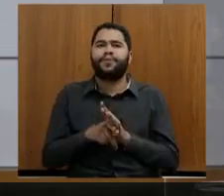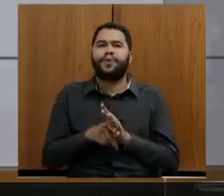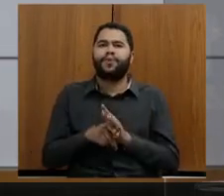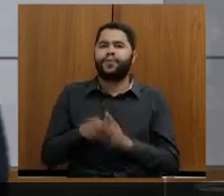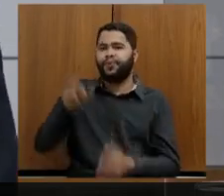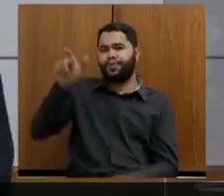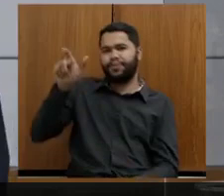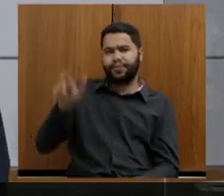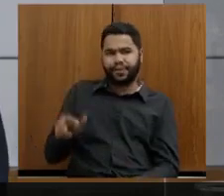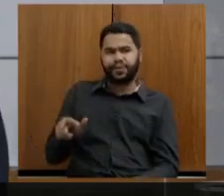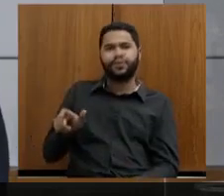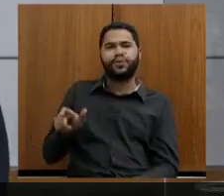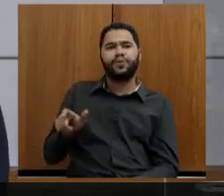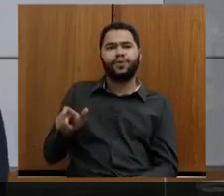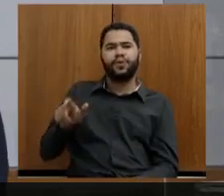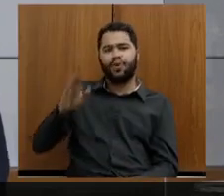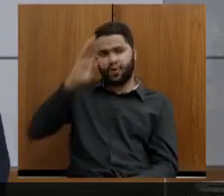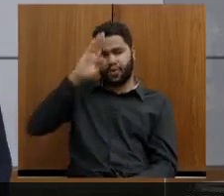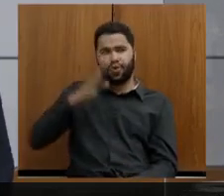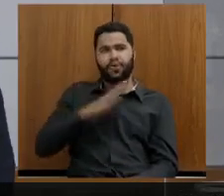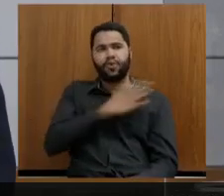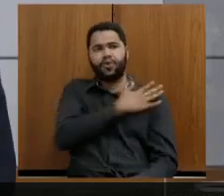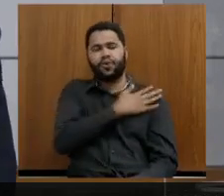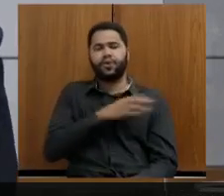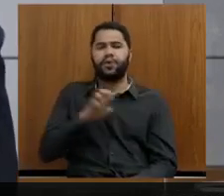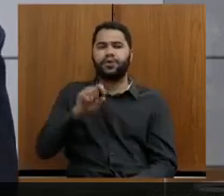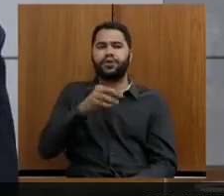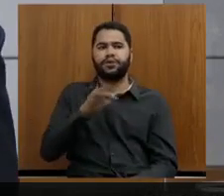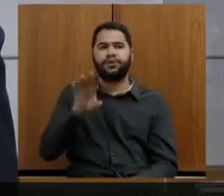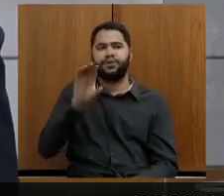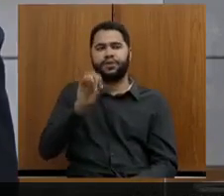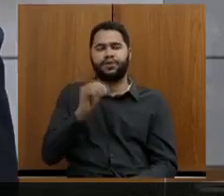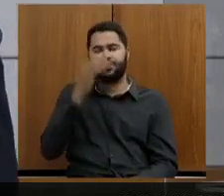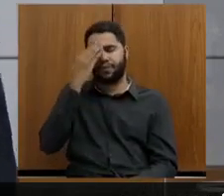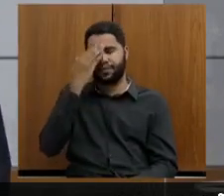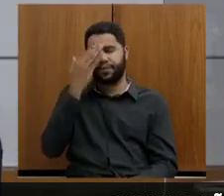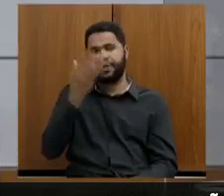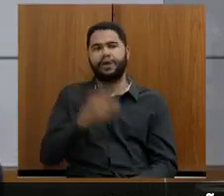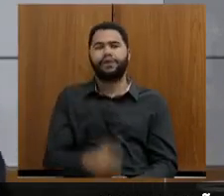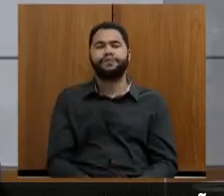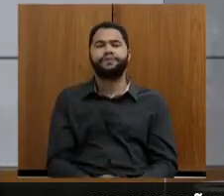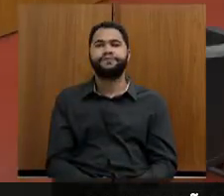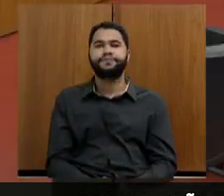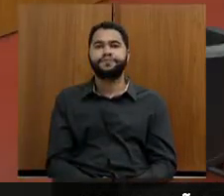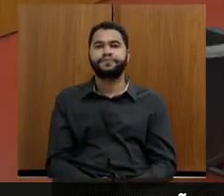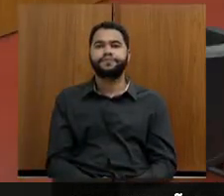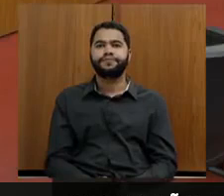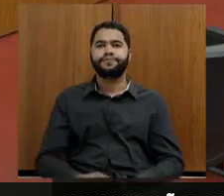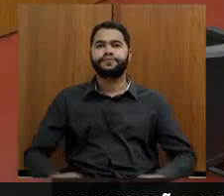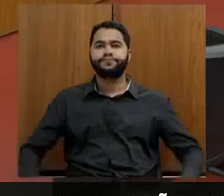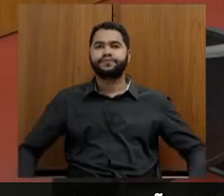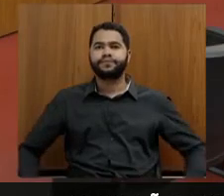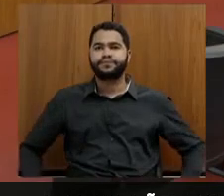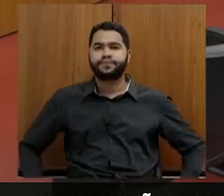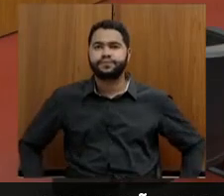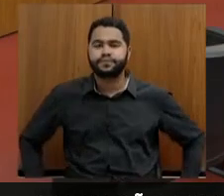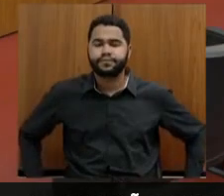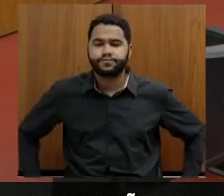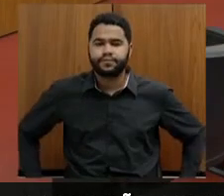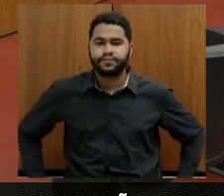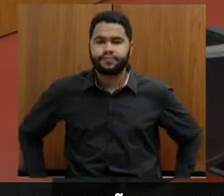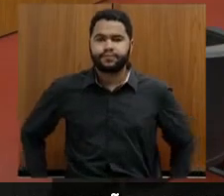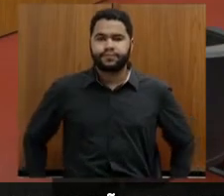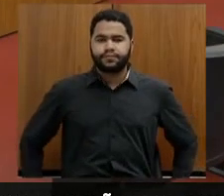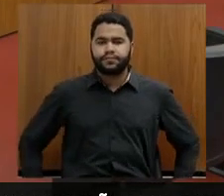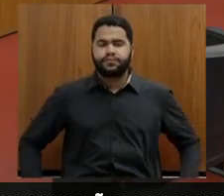Coronel Estevam aqui na nossa reunião bom obrigado está a gente Rodrigo agradecemos Deputado João Leite só